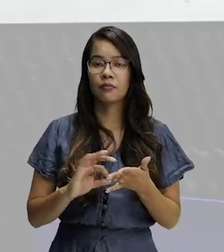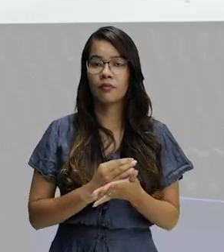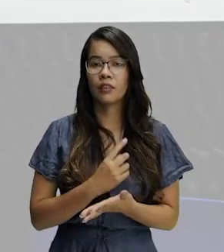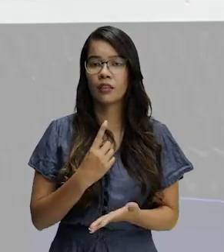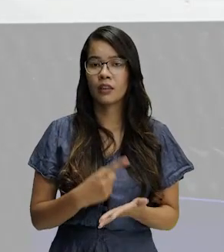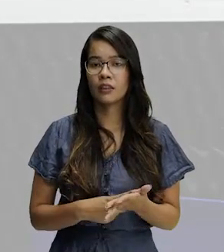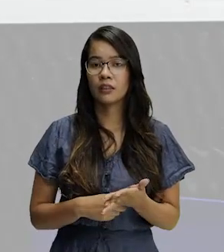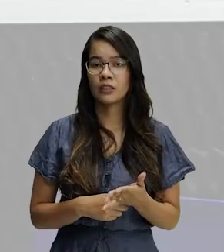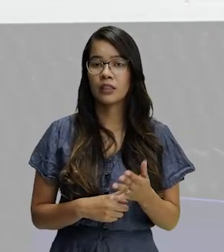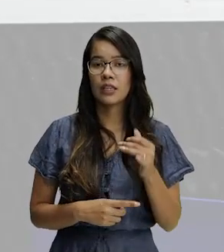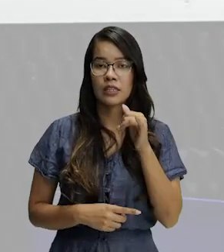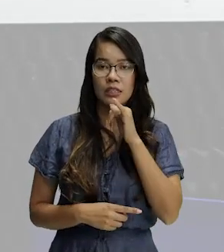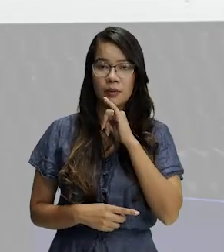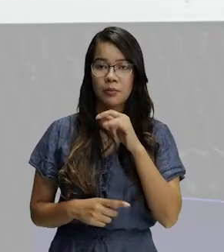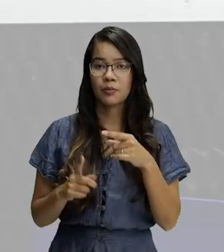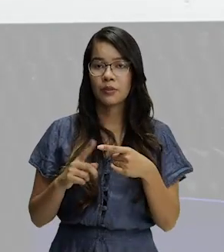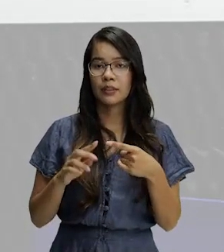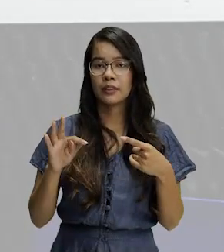Tratado de Teherã,